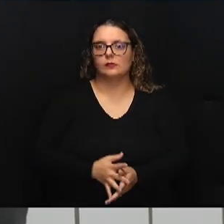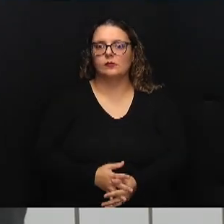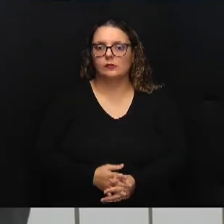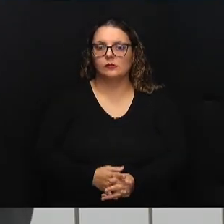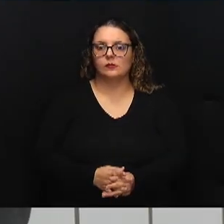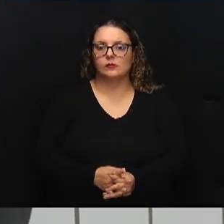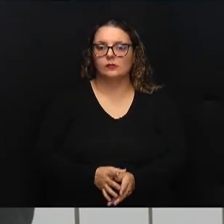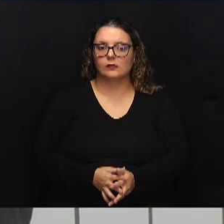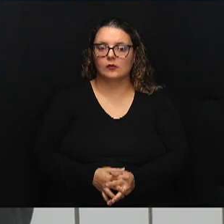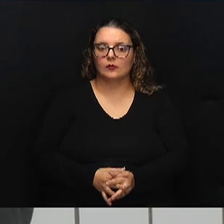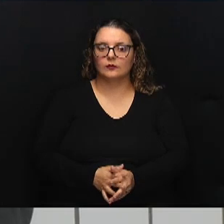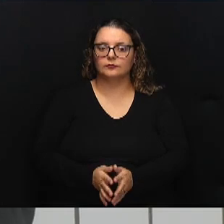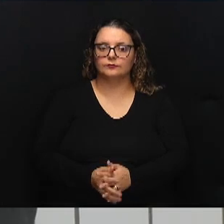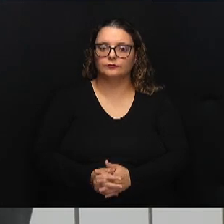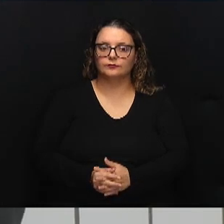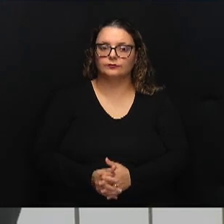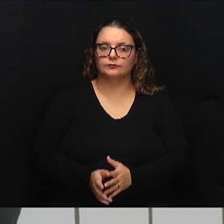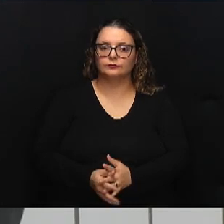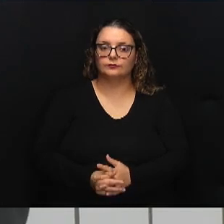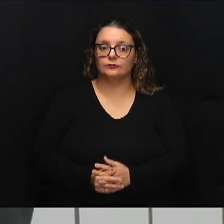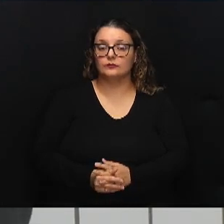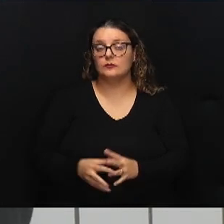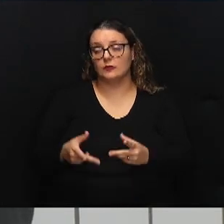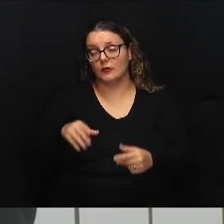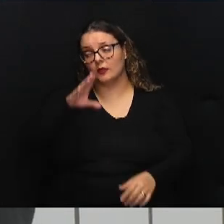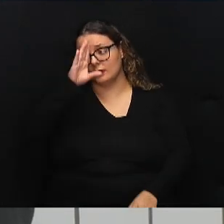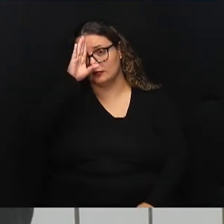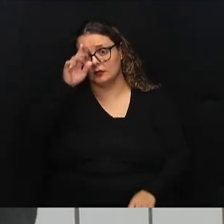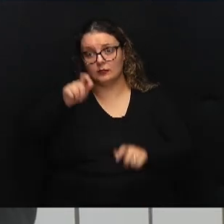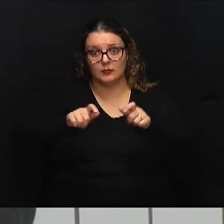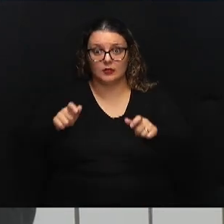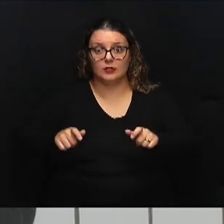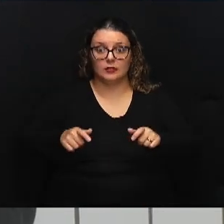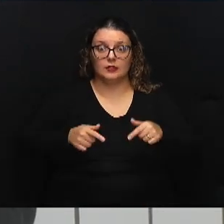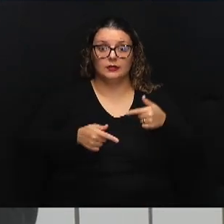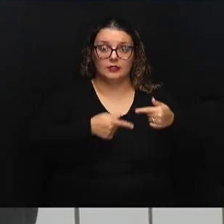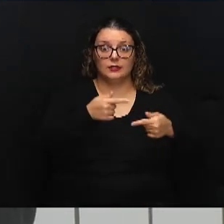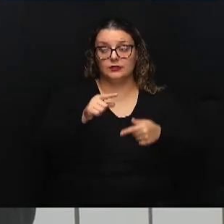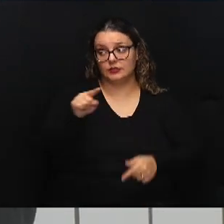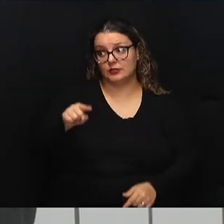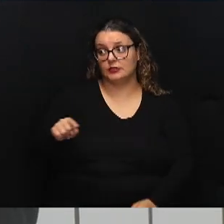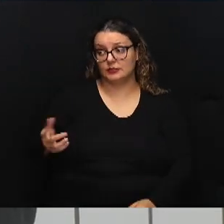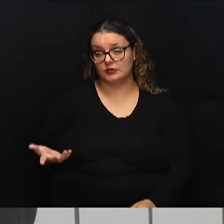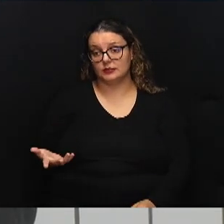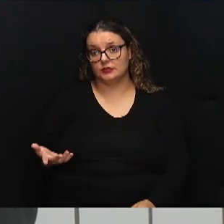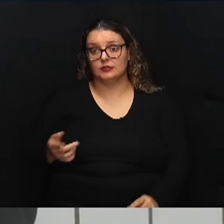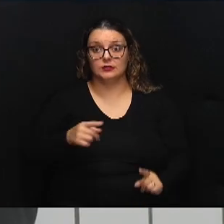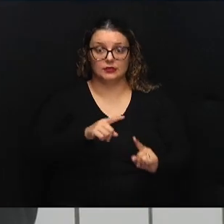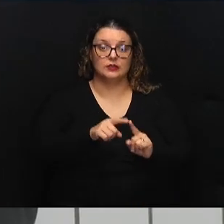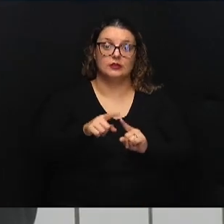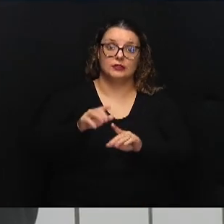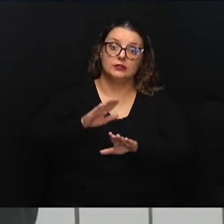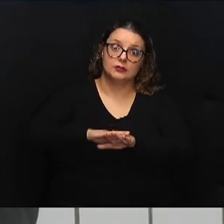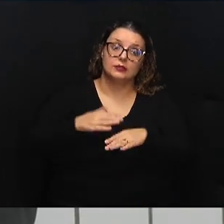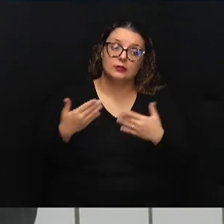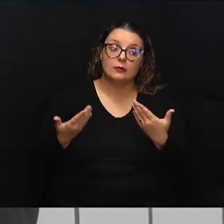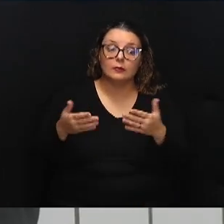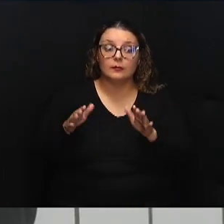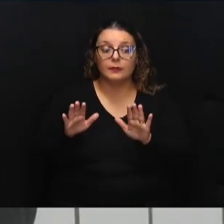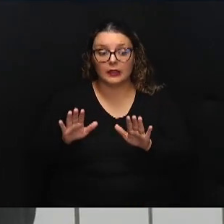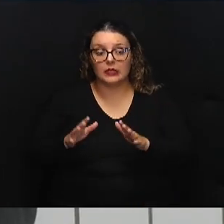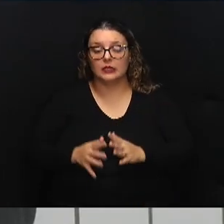tudo isso leva, principalmente o pessoal da geração Z, né, a esse tipo de atitude.